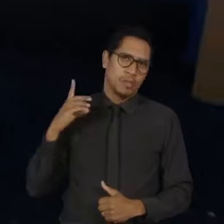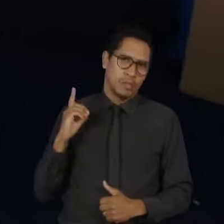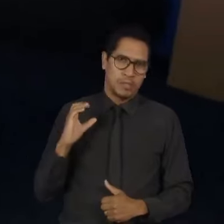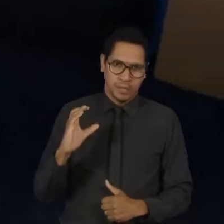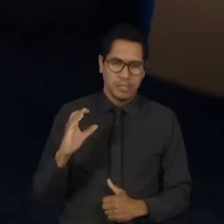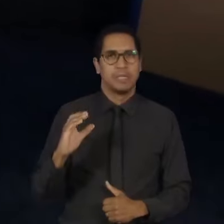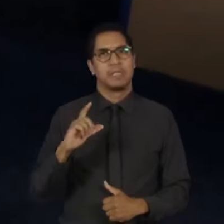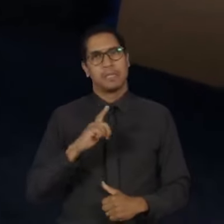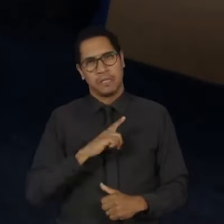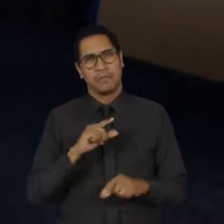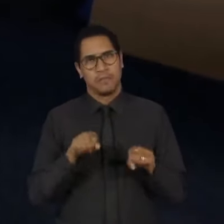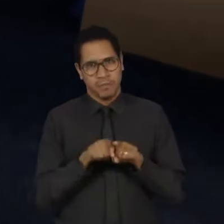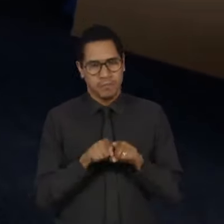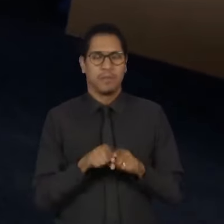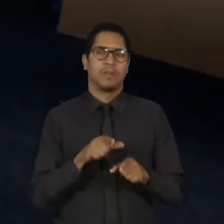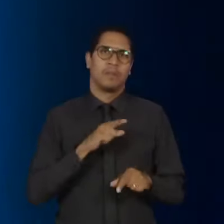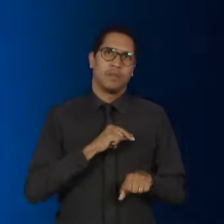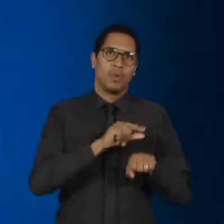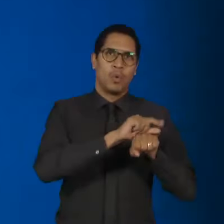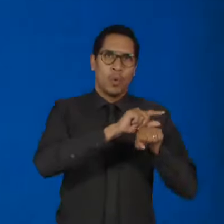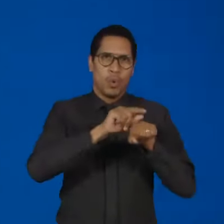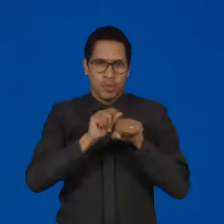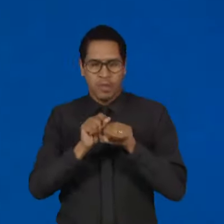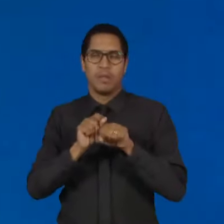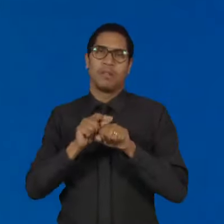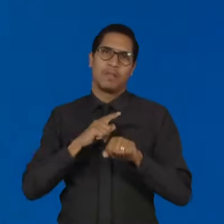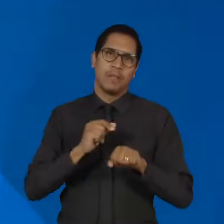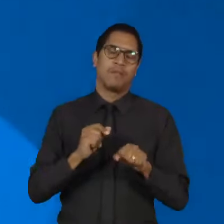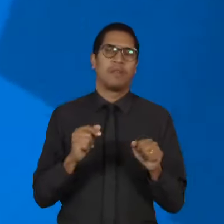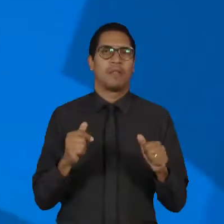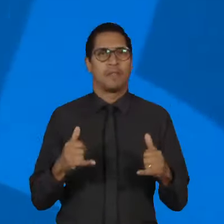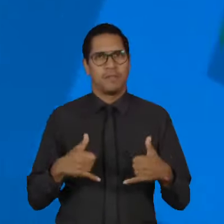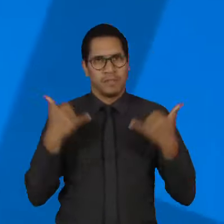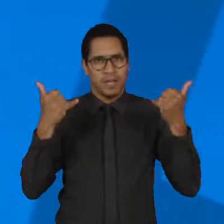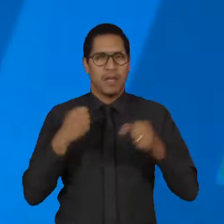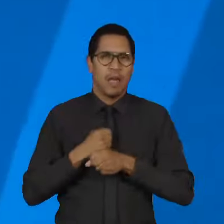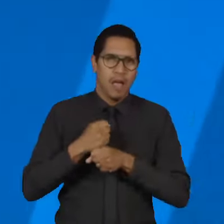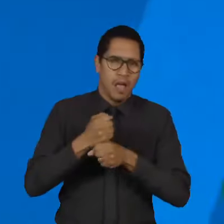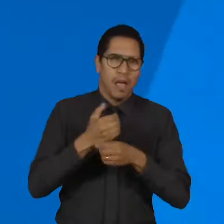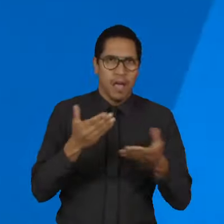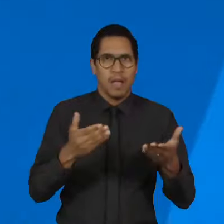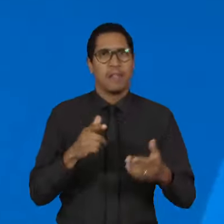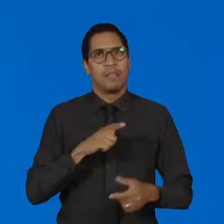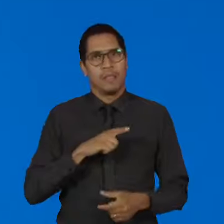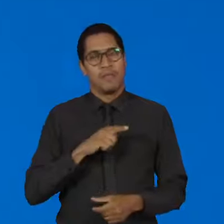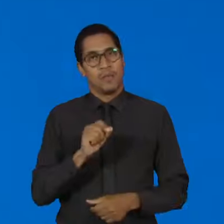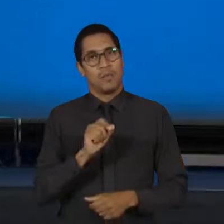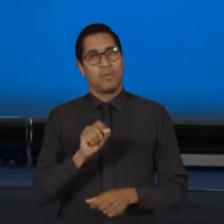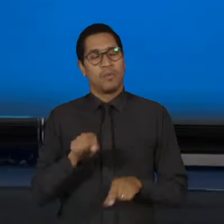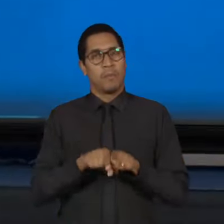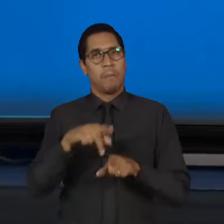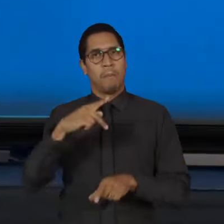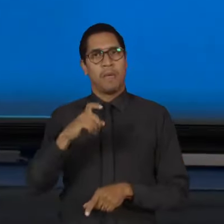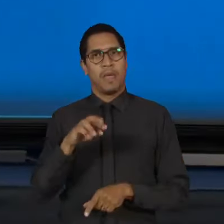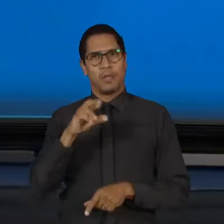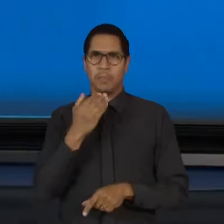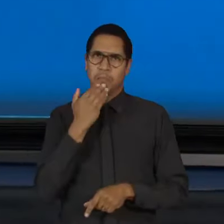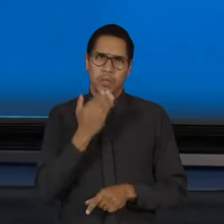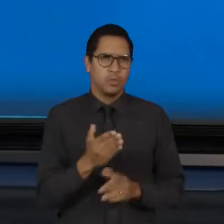dos 75 anos da utan o primeiro-ministro espanhol Pedro Sanchez cobrou coerência dos líderes da